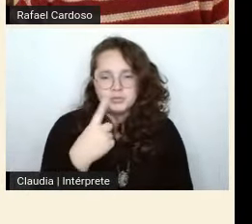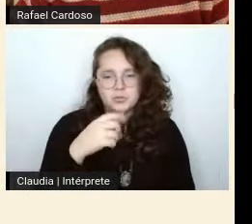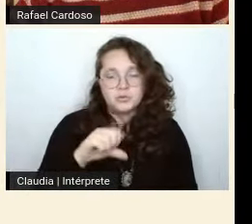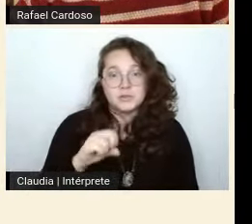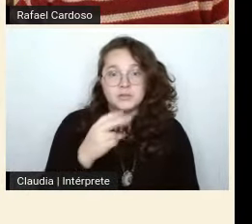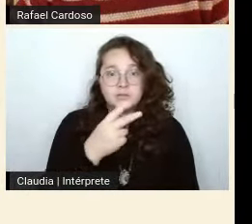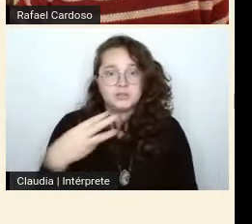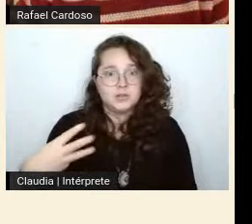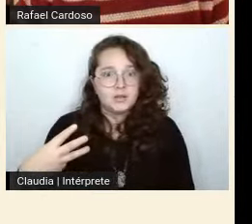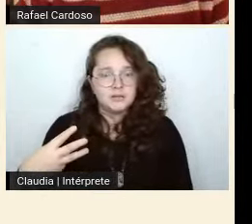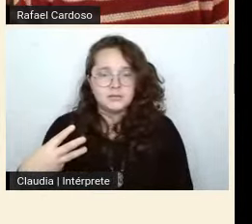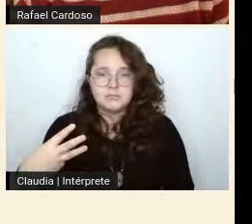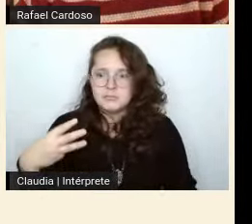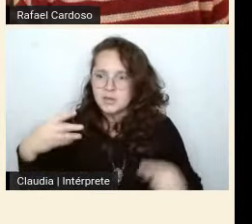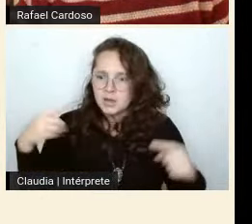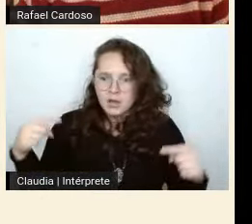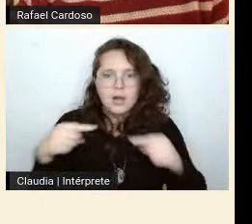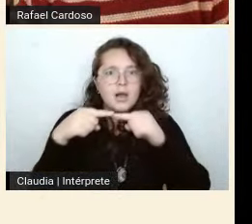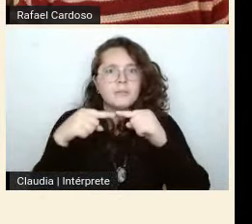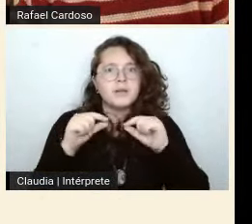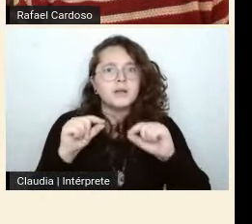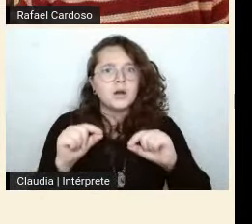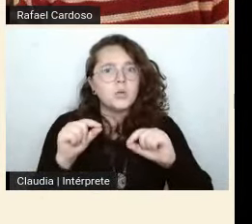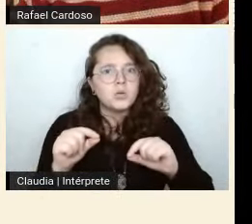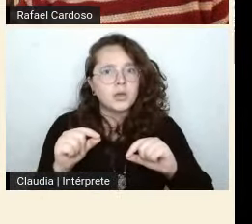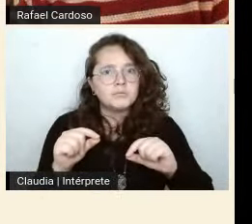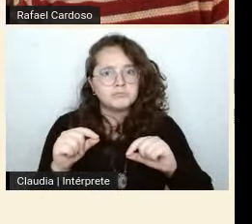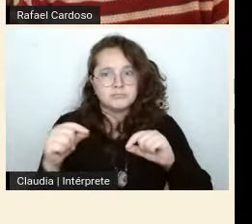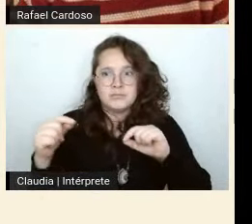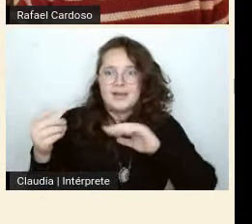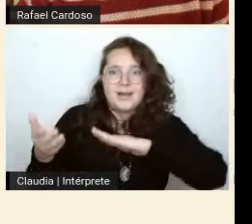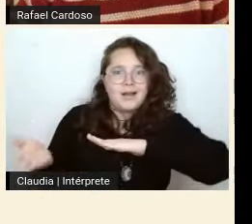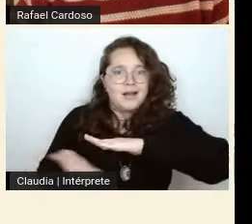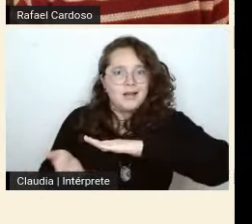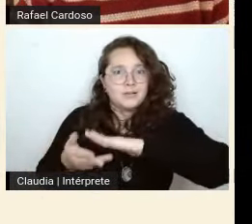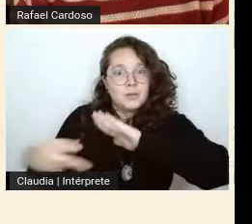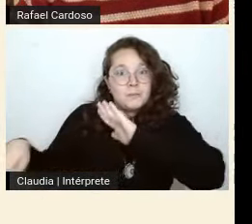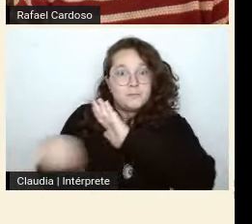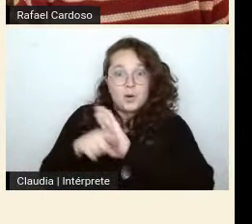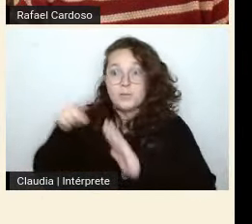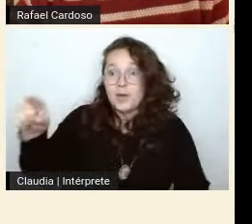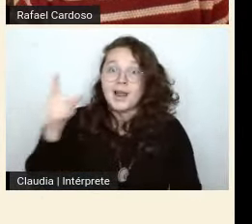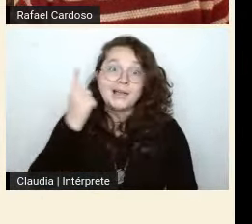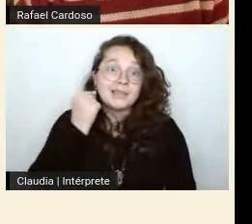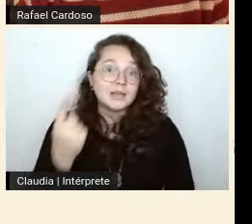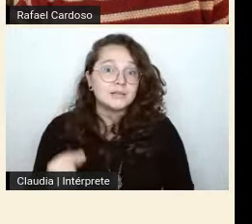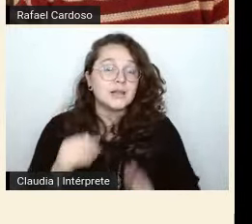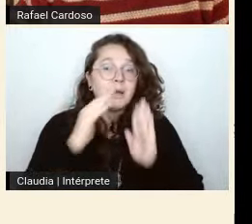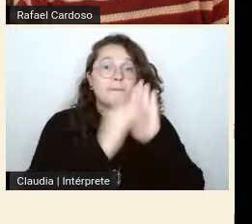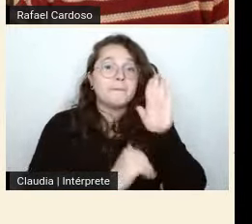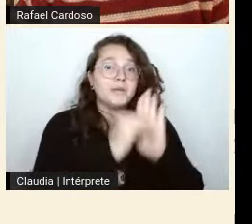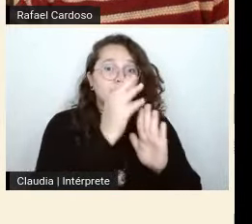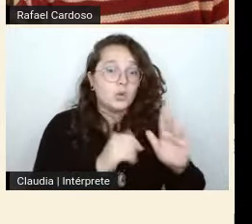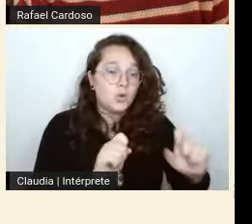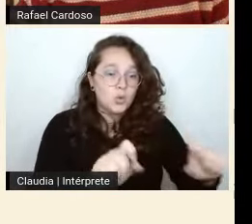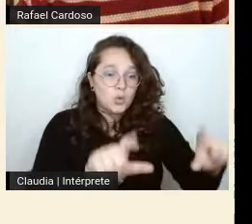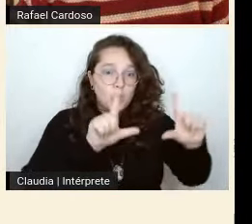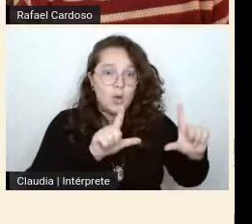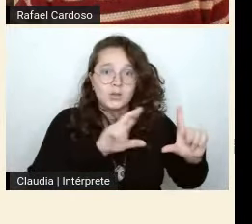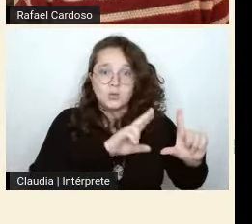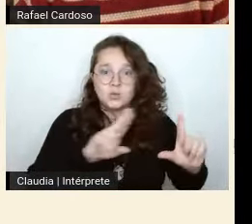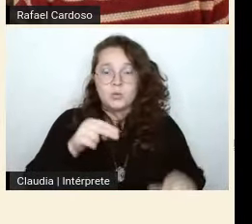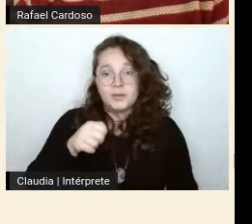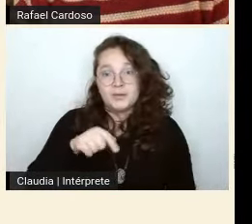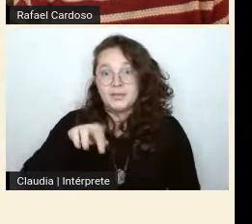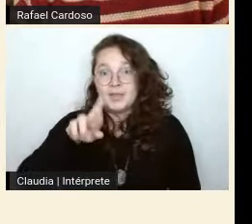quase contemporânea ao momento em que Tarsila pintou o quadro A Negra, cuja figura central Mário ficou